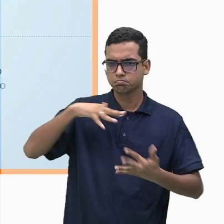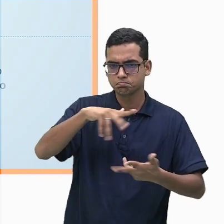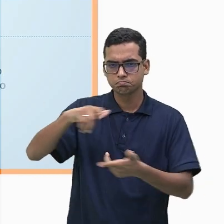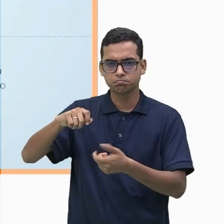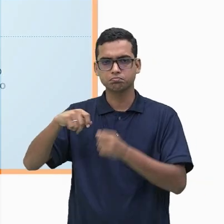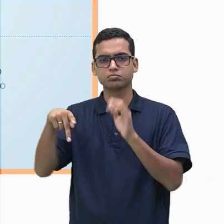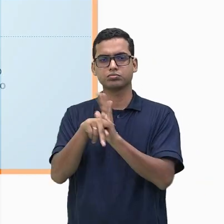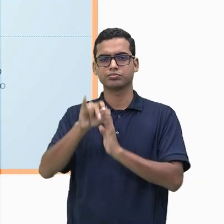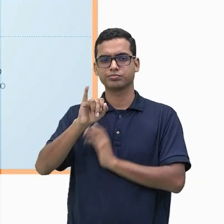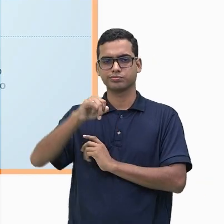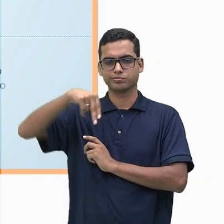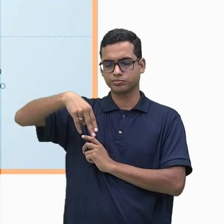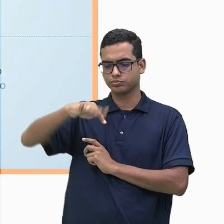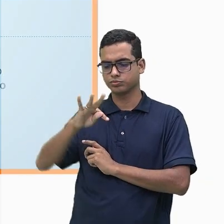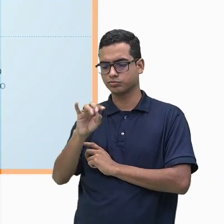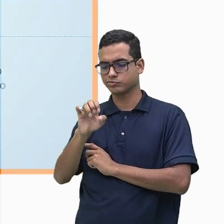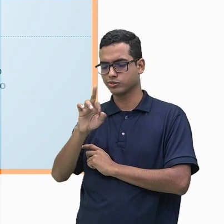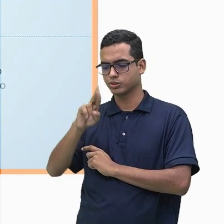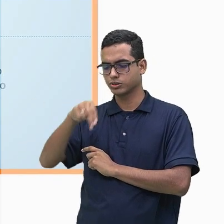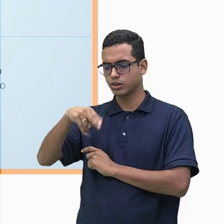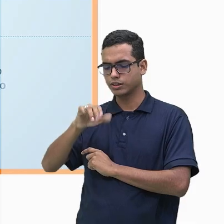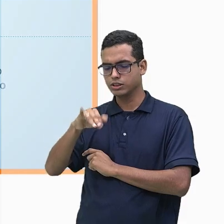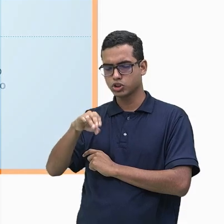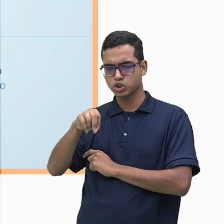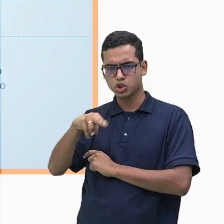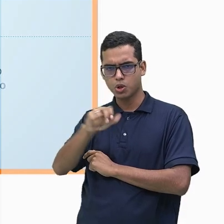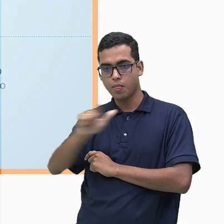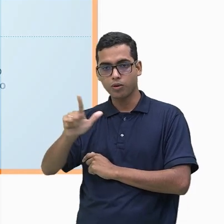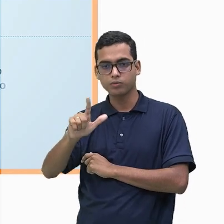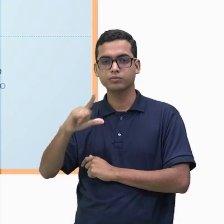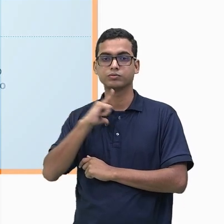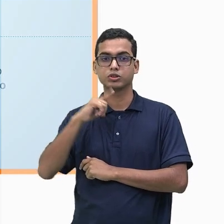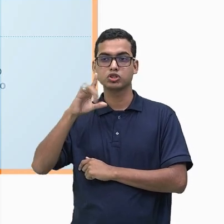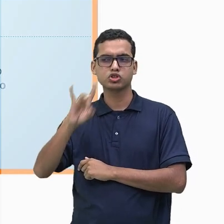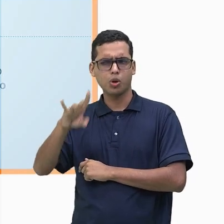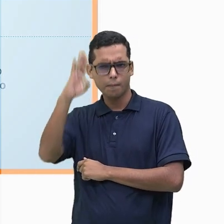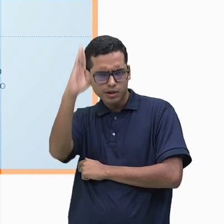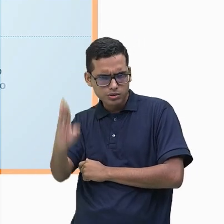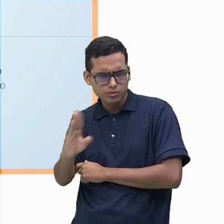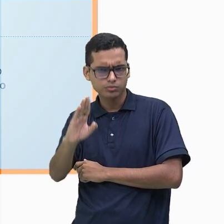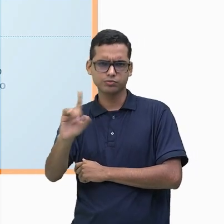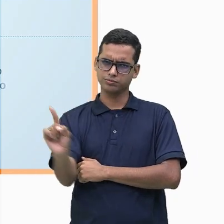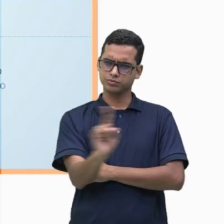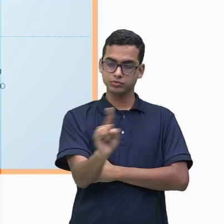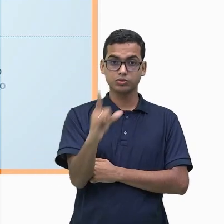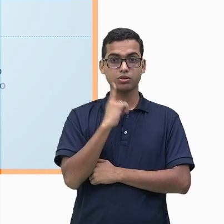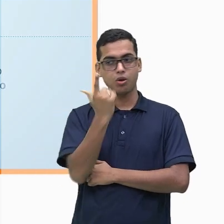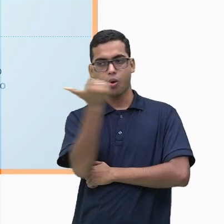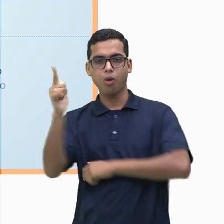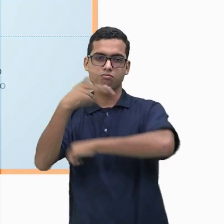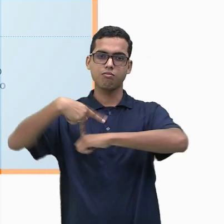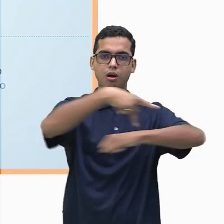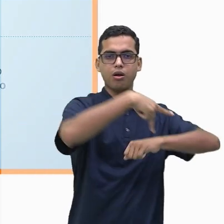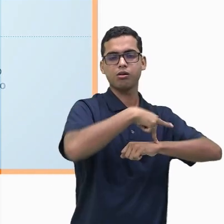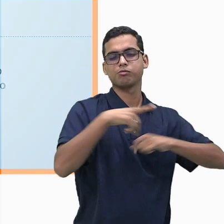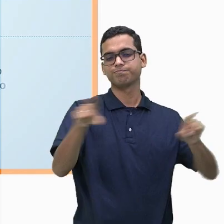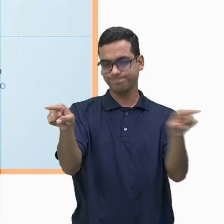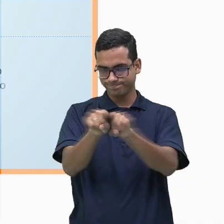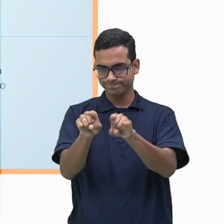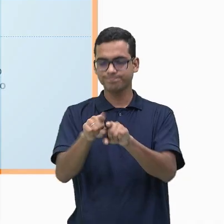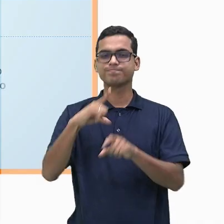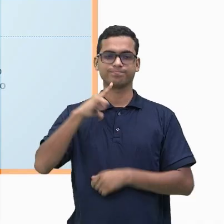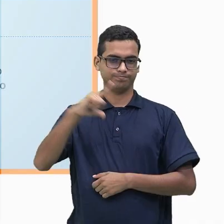aqui no Brasil, não, tá bom? Vai ter a parte que acaba completando ali em outros países, também teremos a